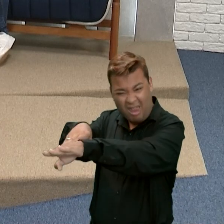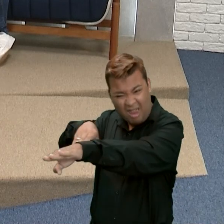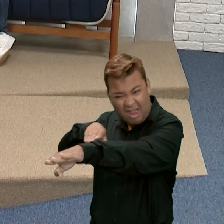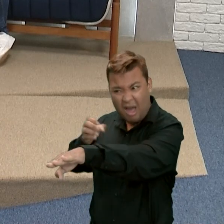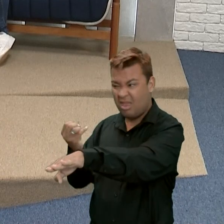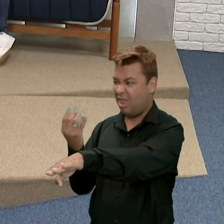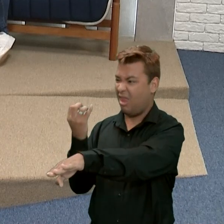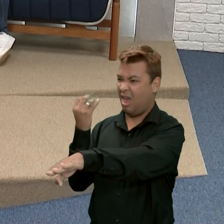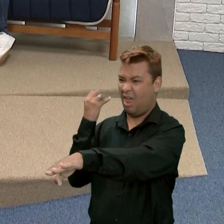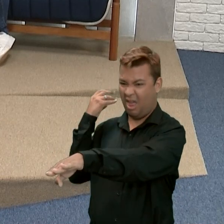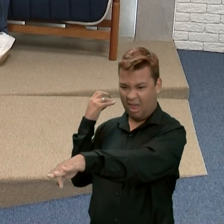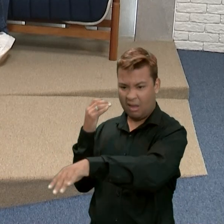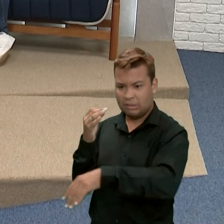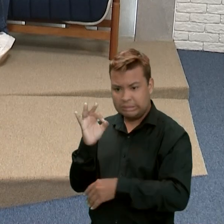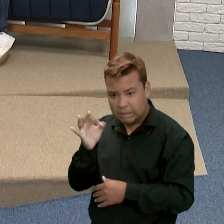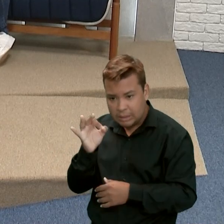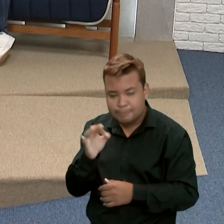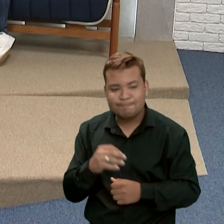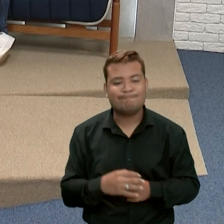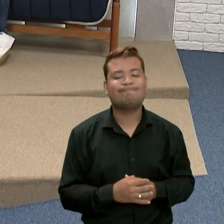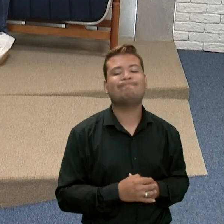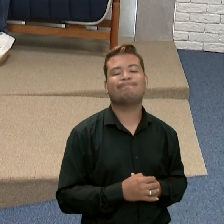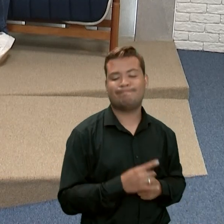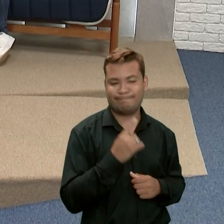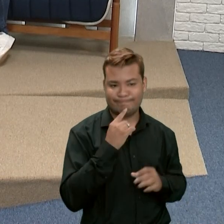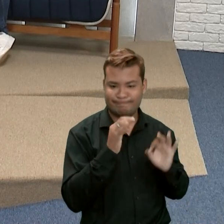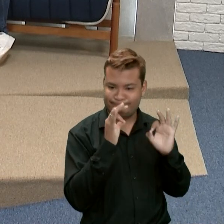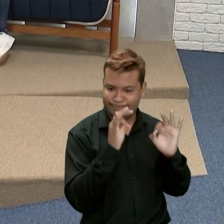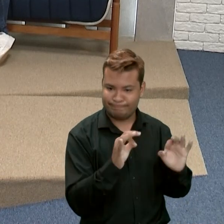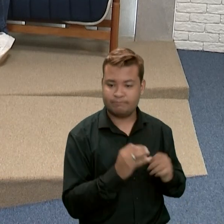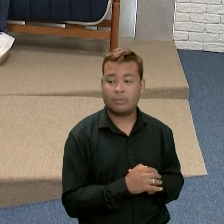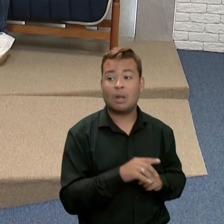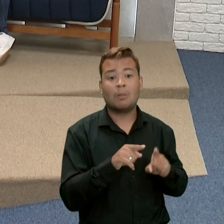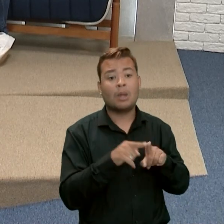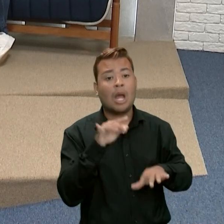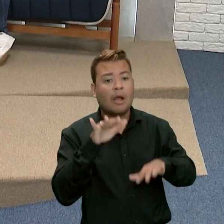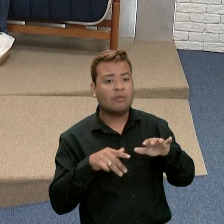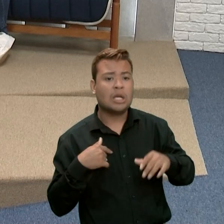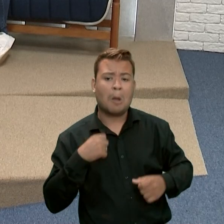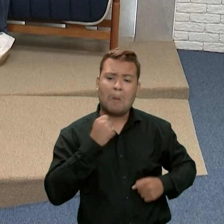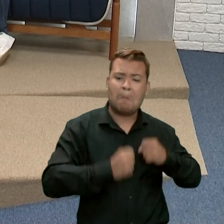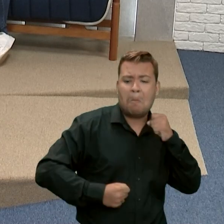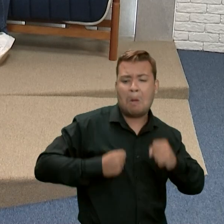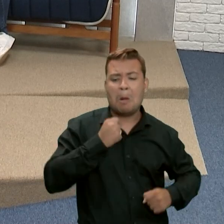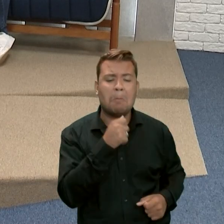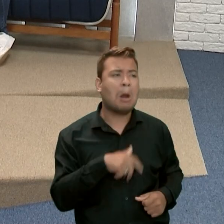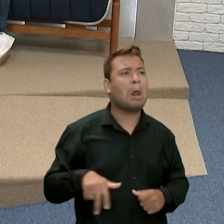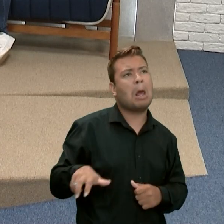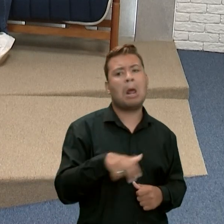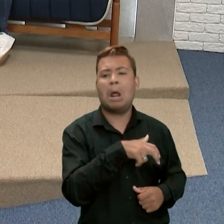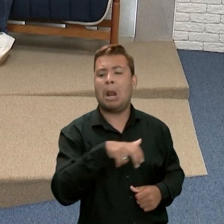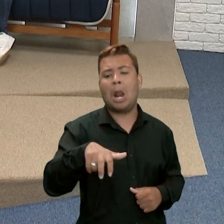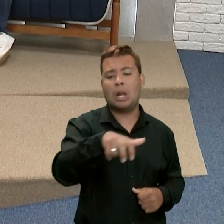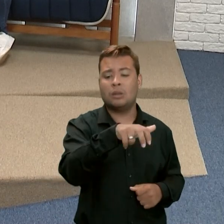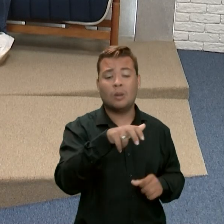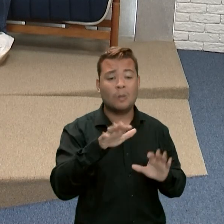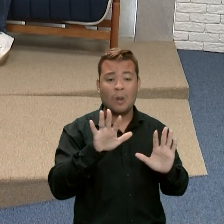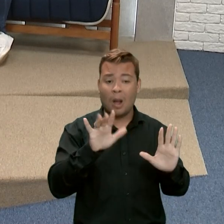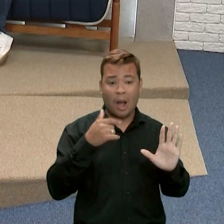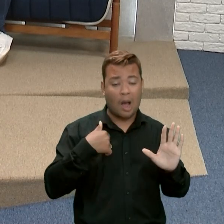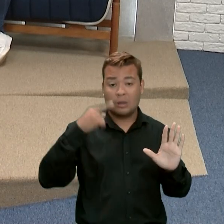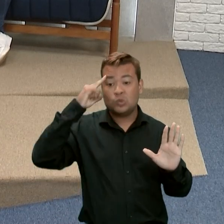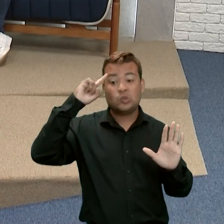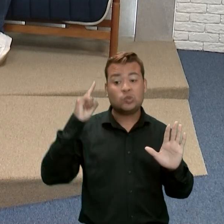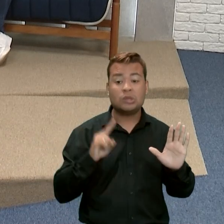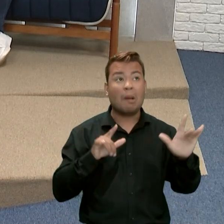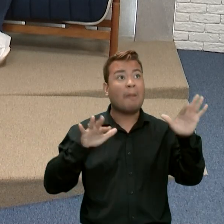exatamente. Né? E às vezes a gente está correndo, né, na rua, se exercitando, a gente não tem ideia da